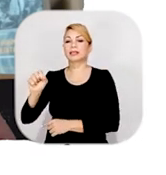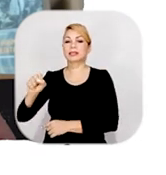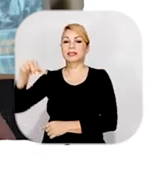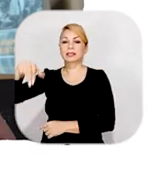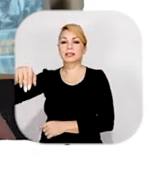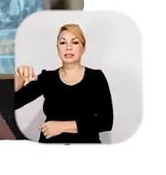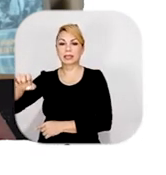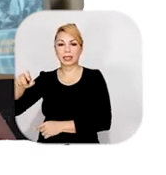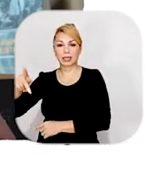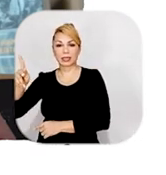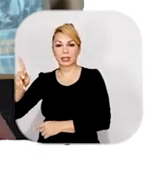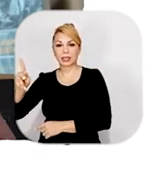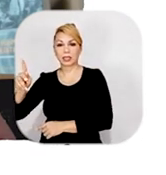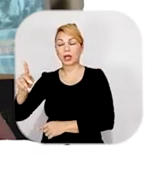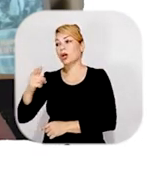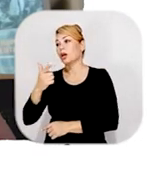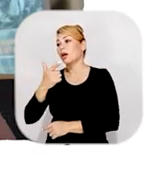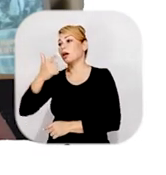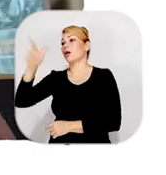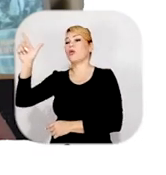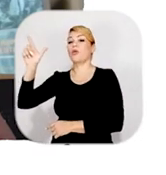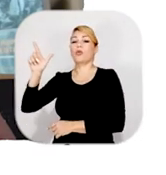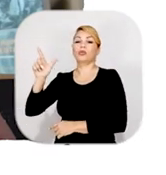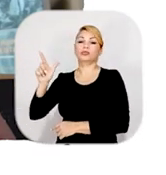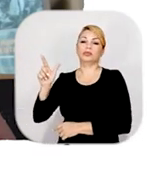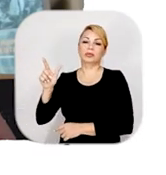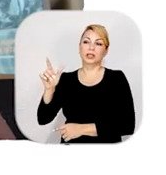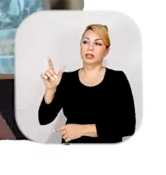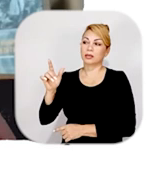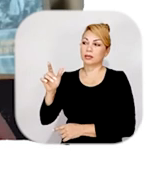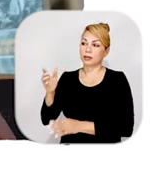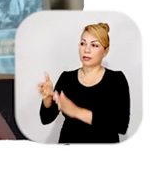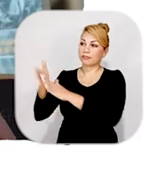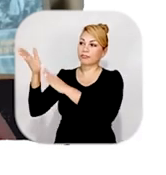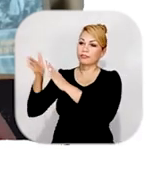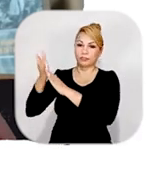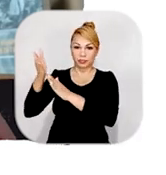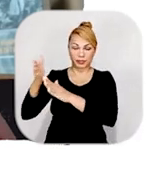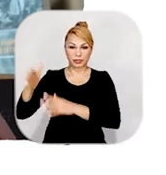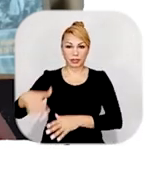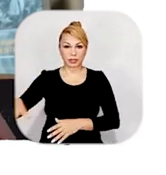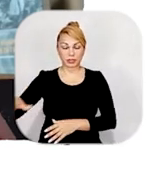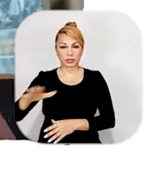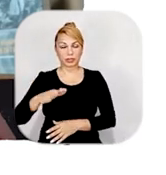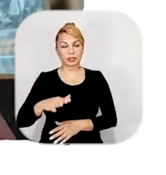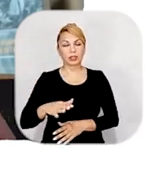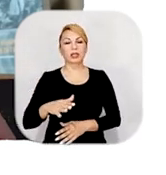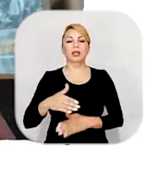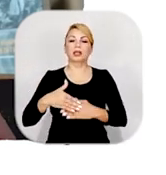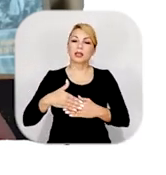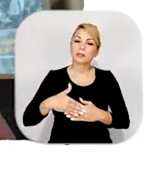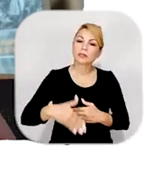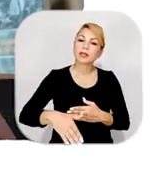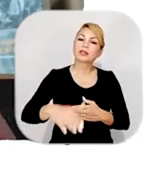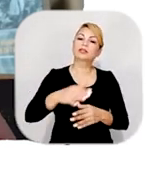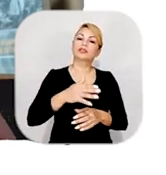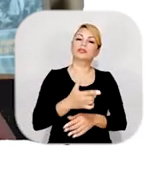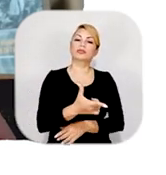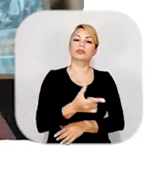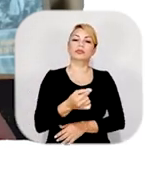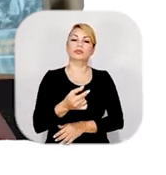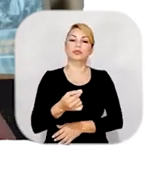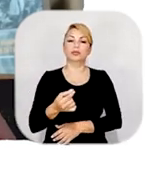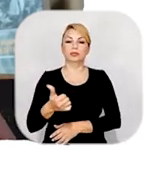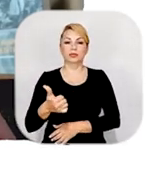Rio Branco, Rio Cautário, também no lado boliviano. E a partir de 2001,